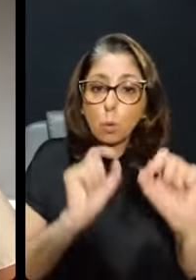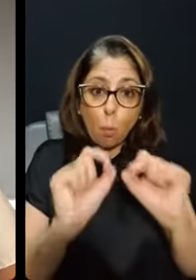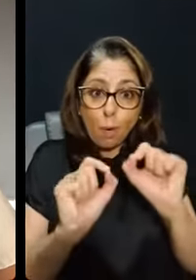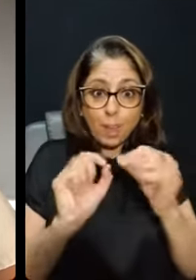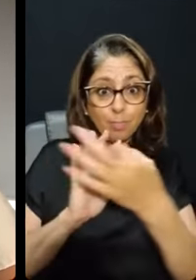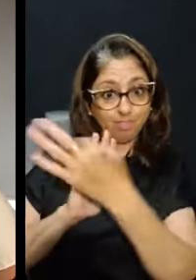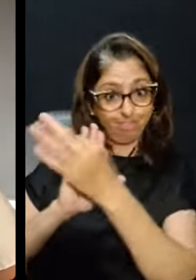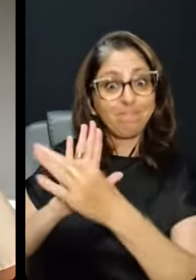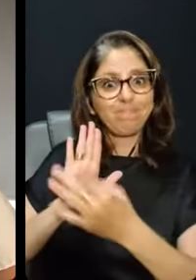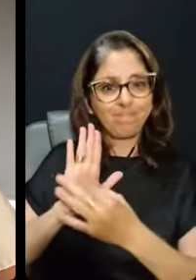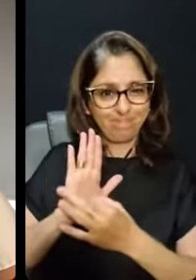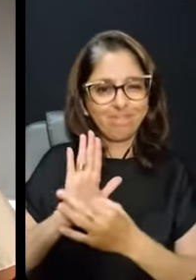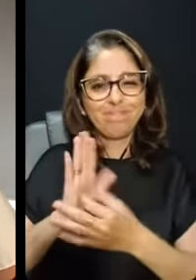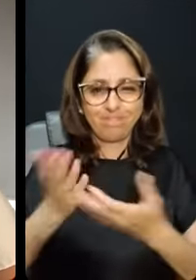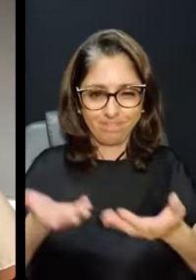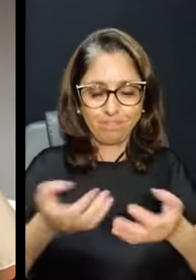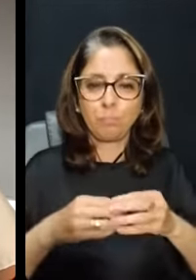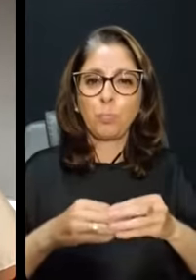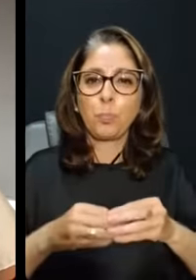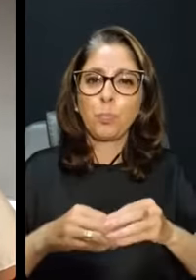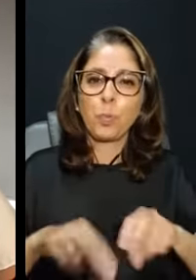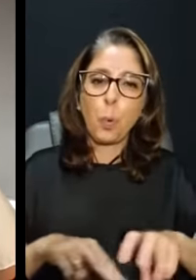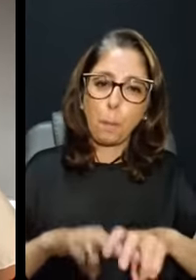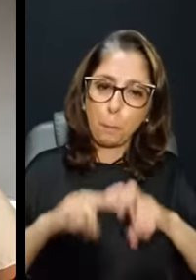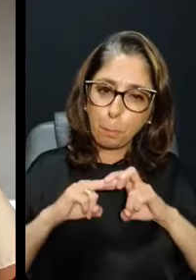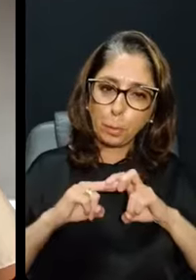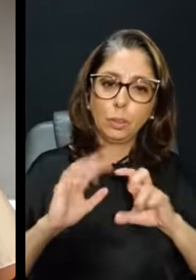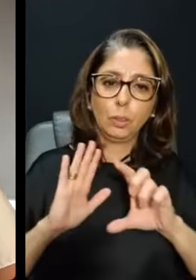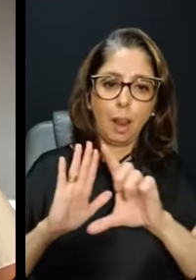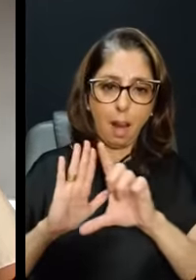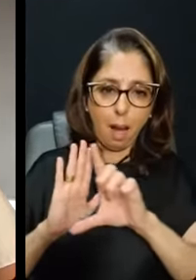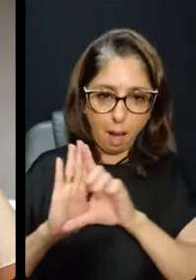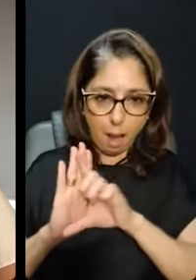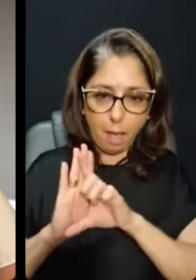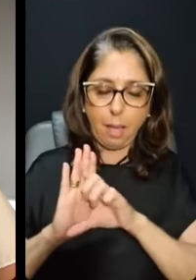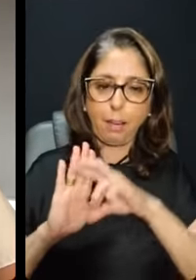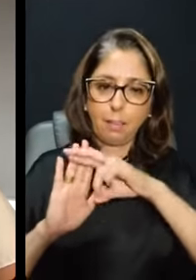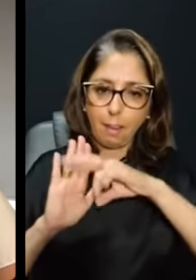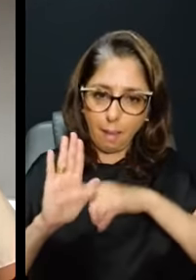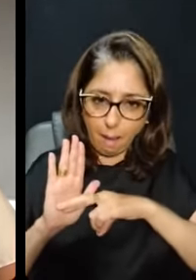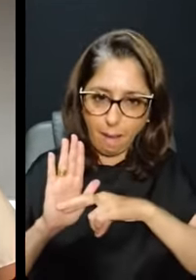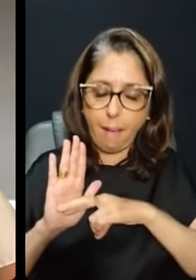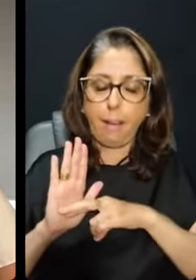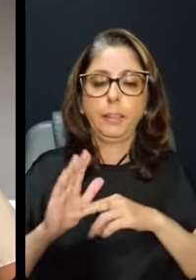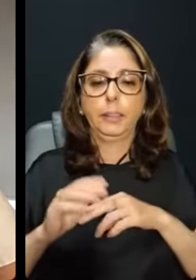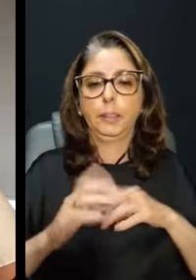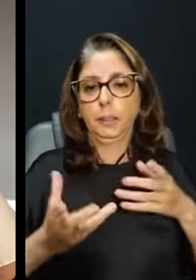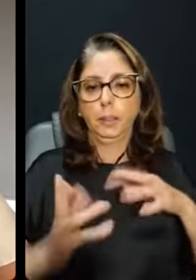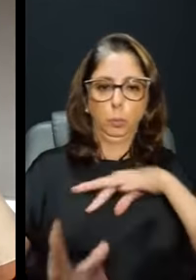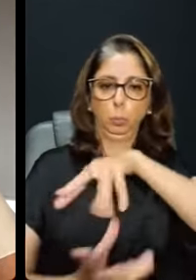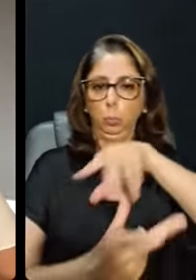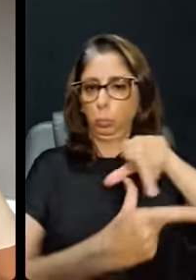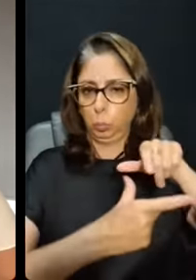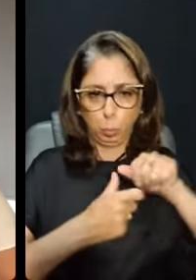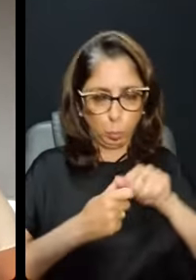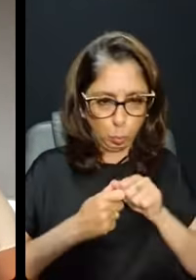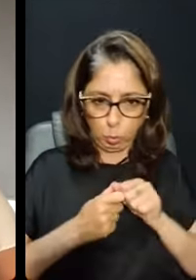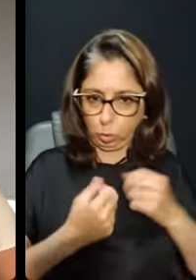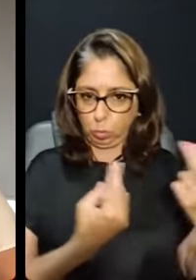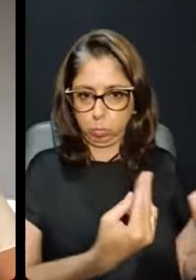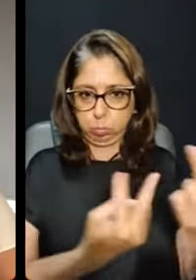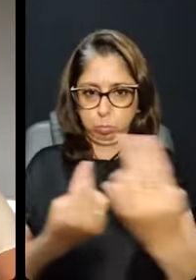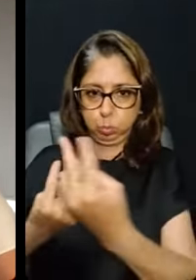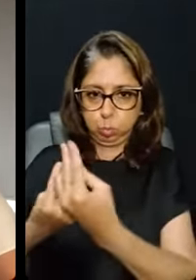essas normativas e essas diretrizes internacionais, a gente pegou todos